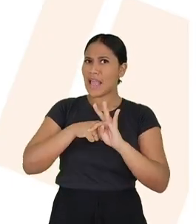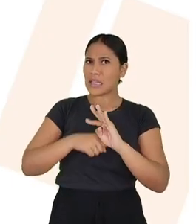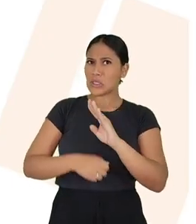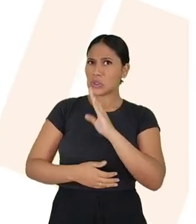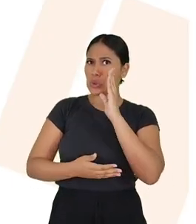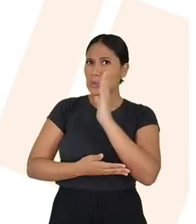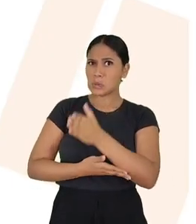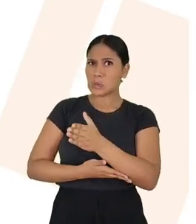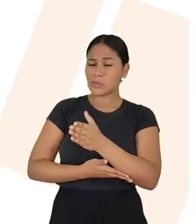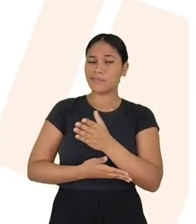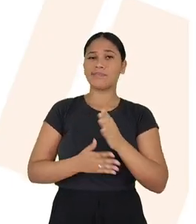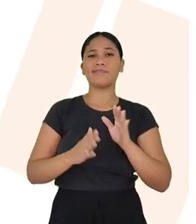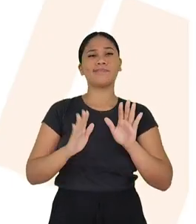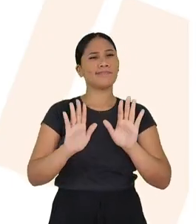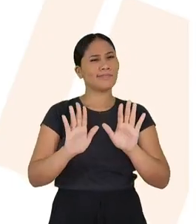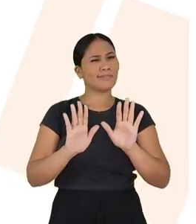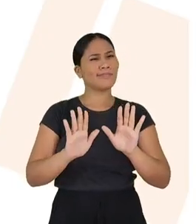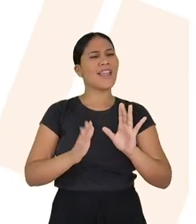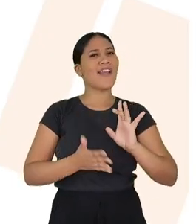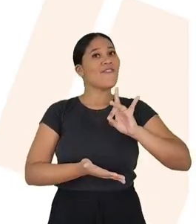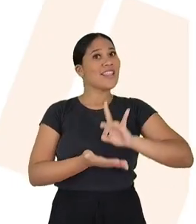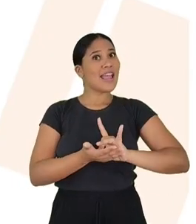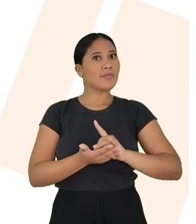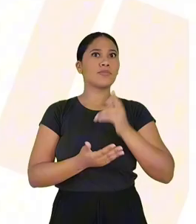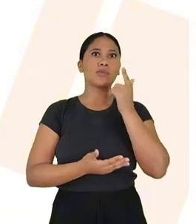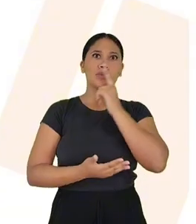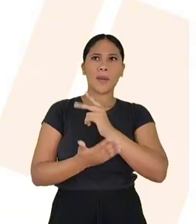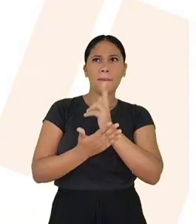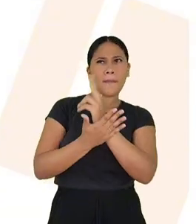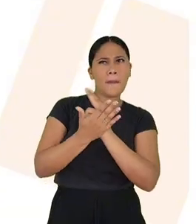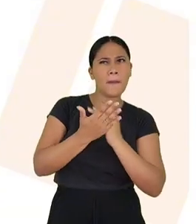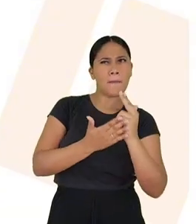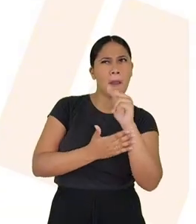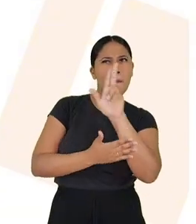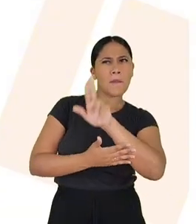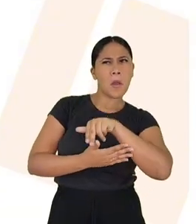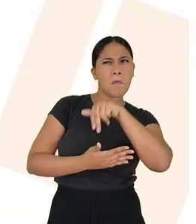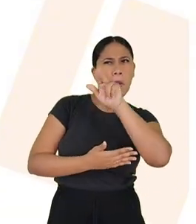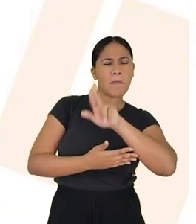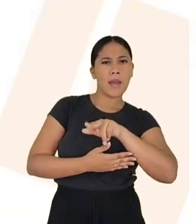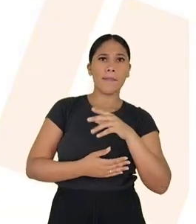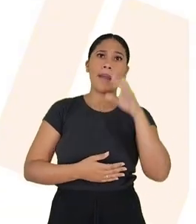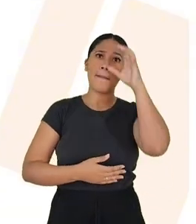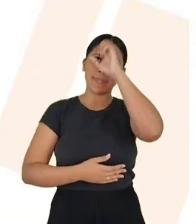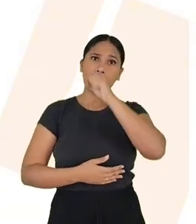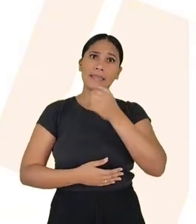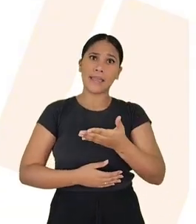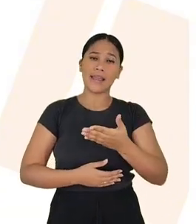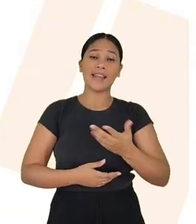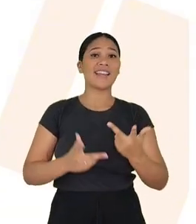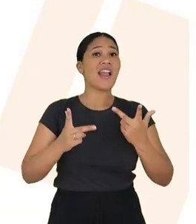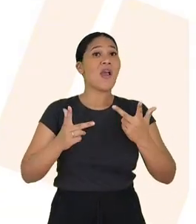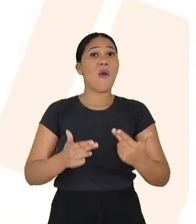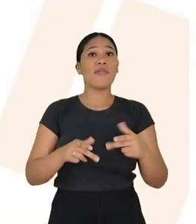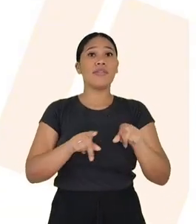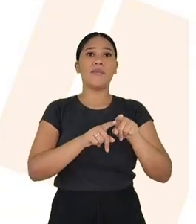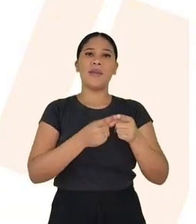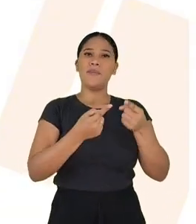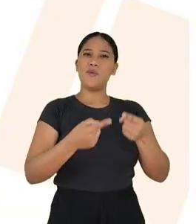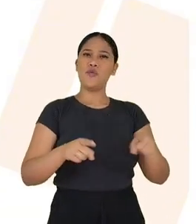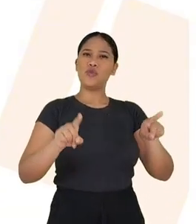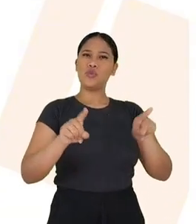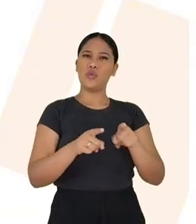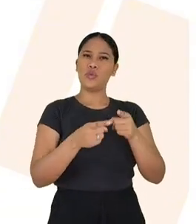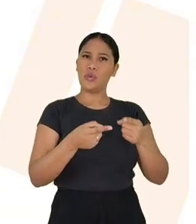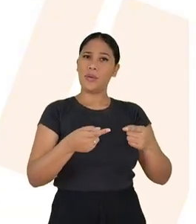do domínio de uma técnica. É verdade que, por exemplo, para ser pintor, o artista deve aprender a pintar, do mesmo modo que para